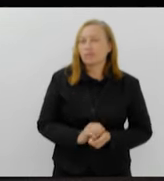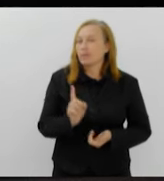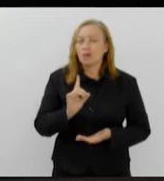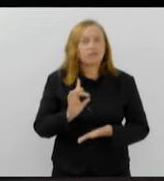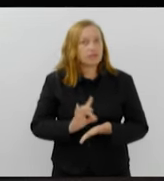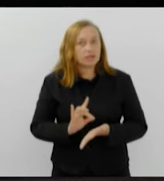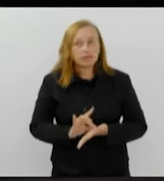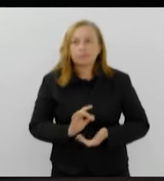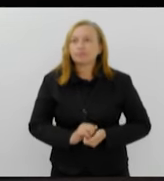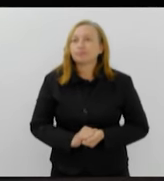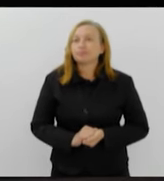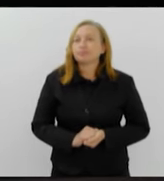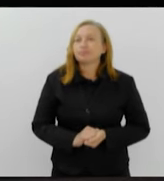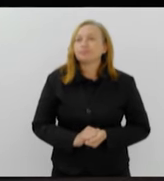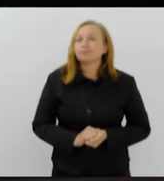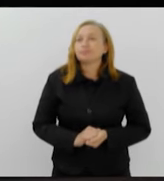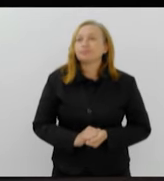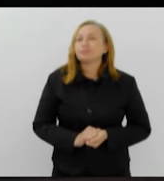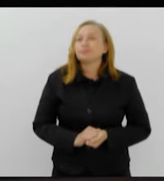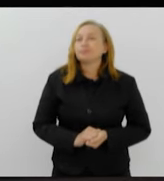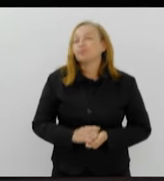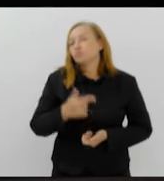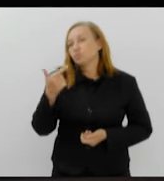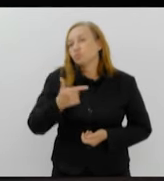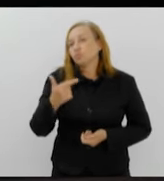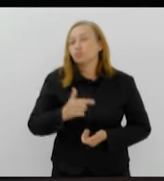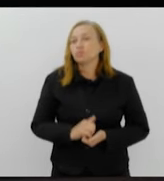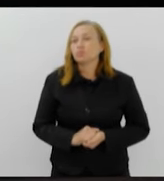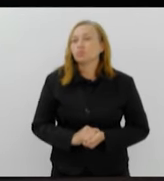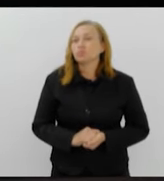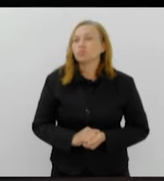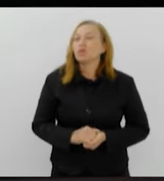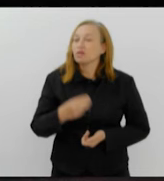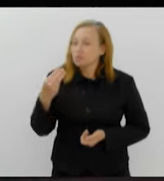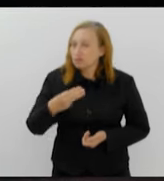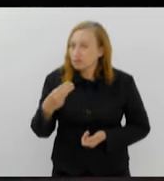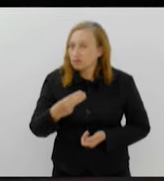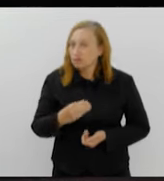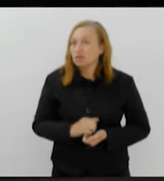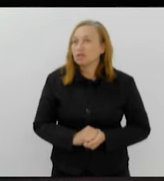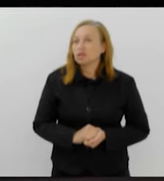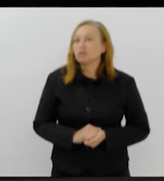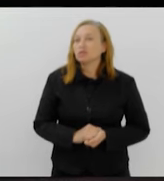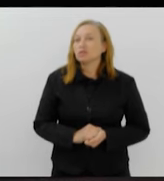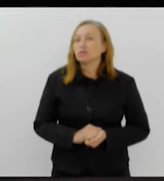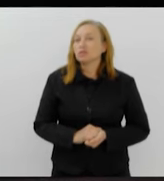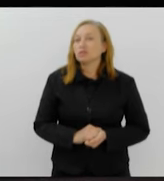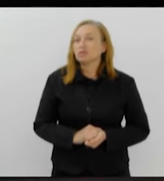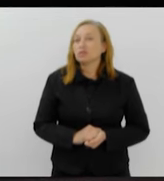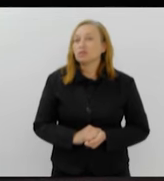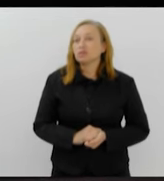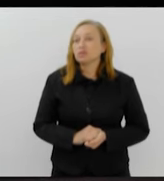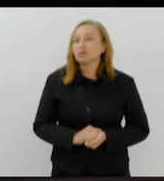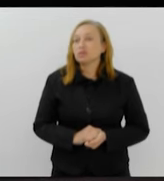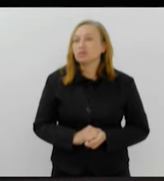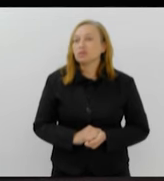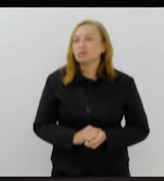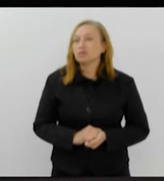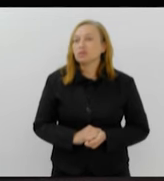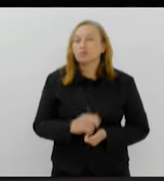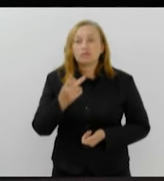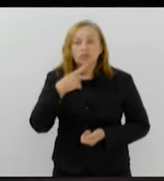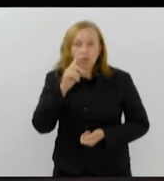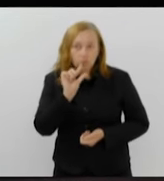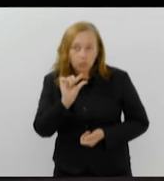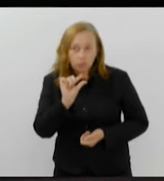verdade né segundo lugar terceiro lugar e não menos importante eu queria falar um